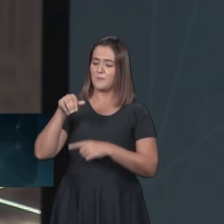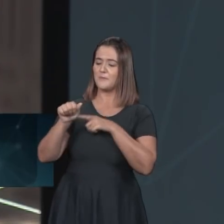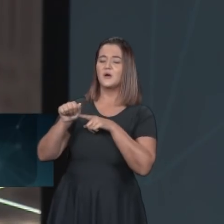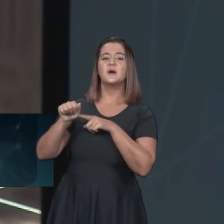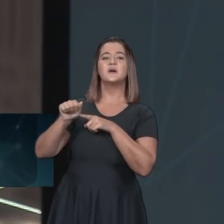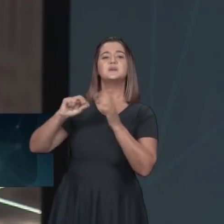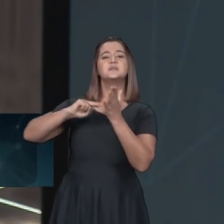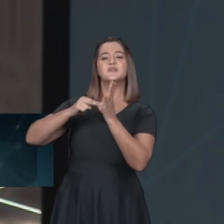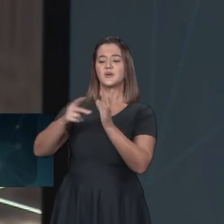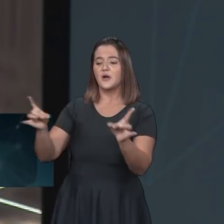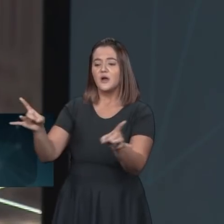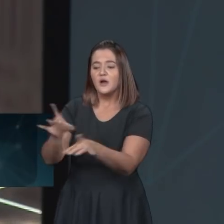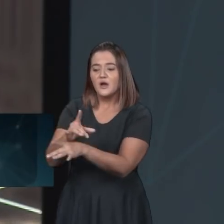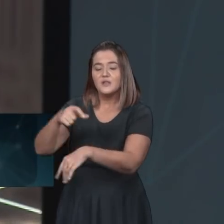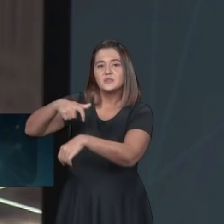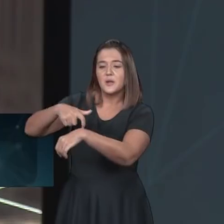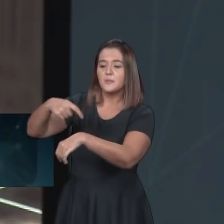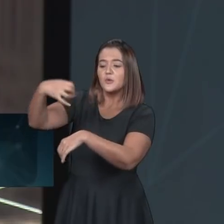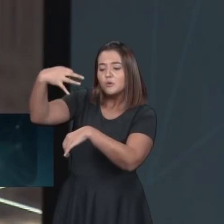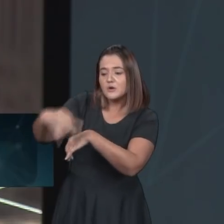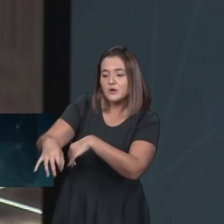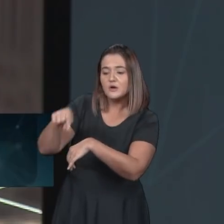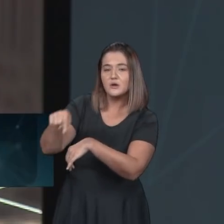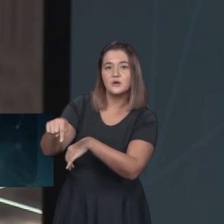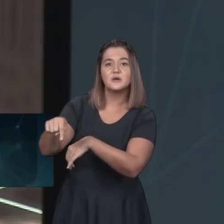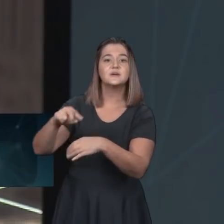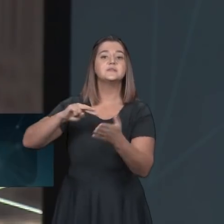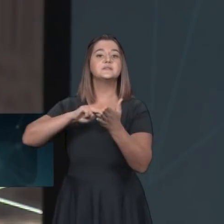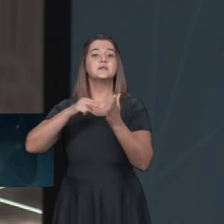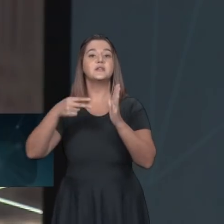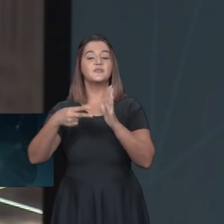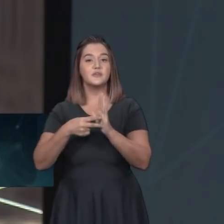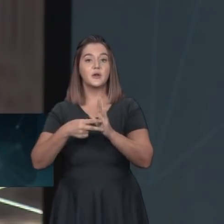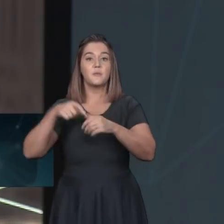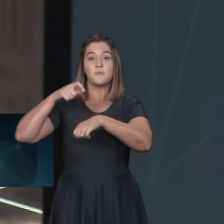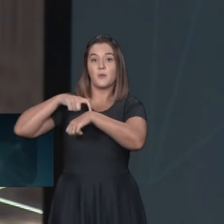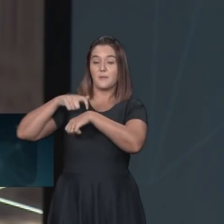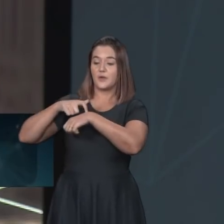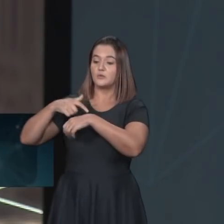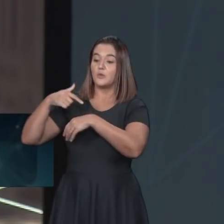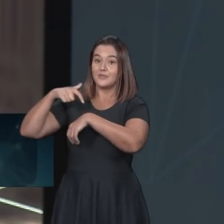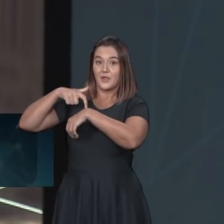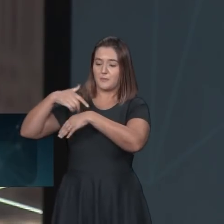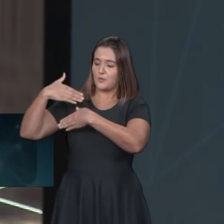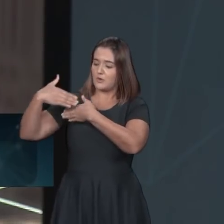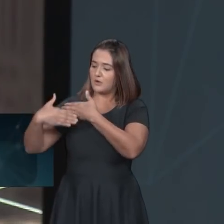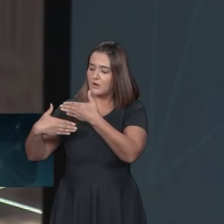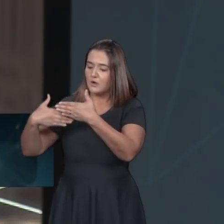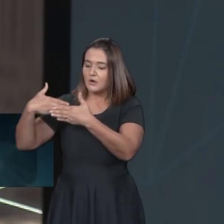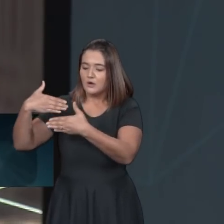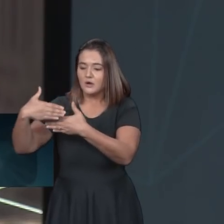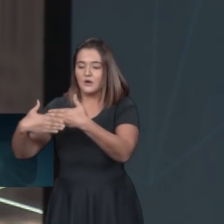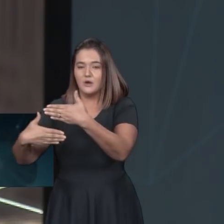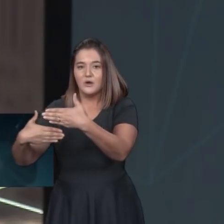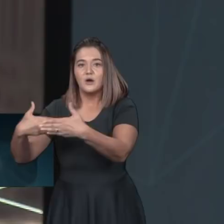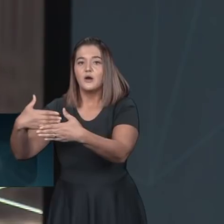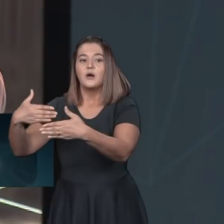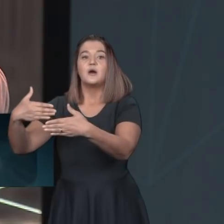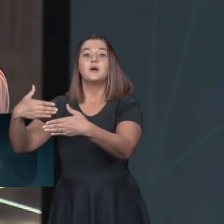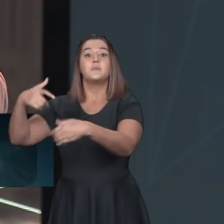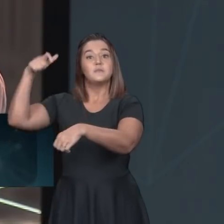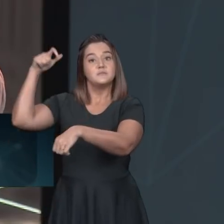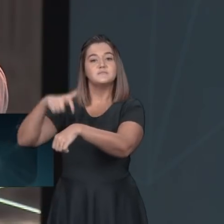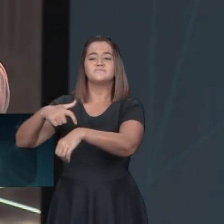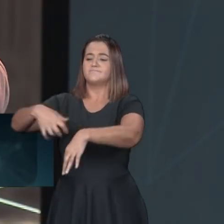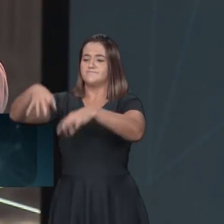transborda. E por que Paulo falou vindo à plenitude, aquilo que transborda o tempo? A palavra pleroma em grego significa, por exemplo,